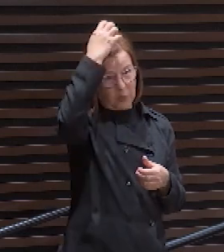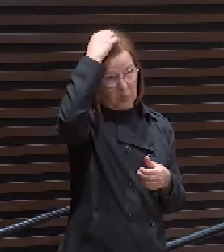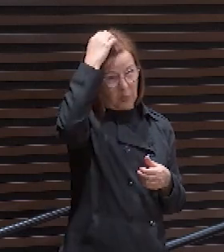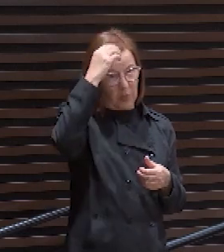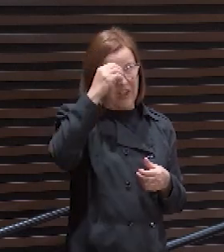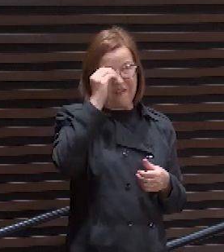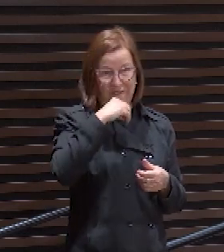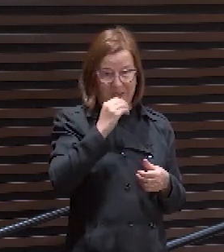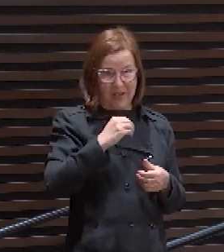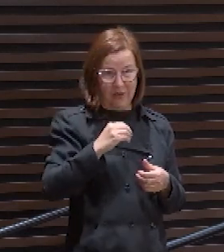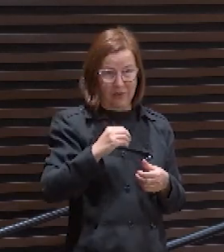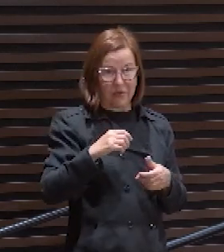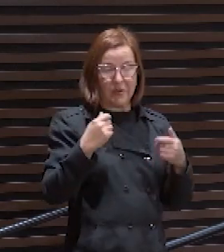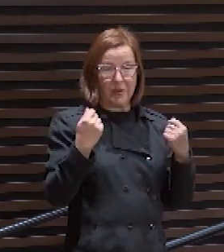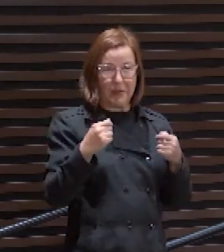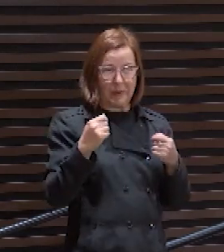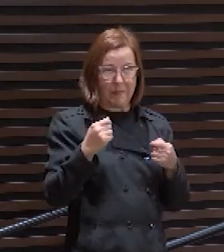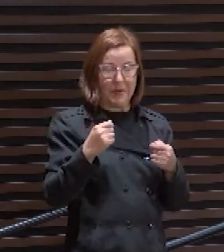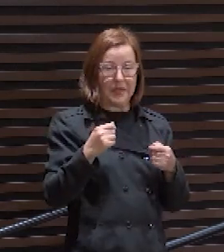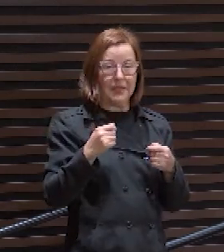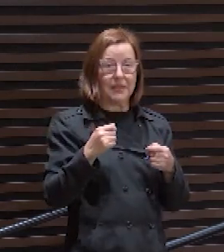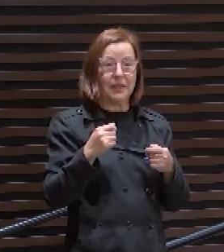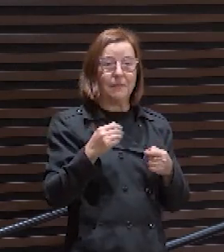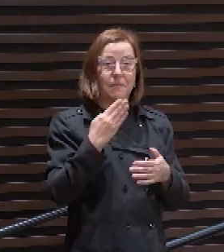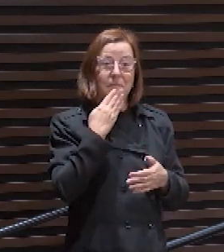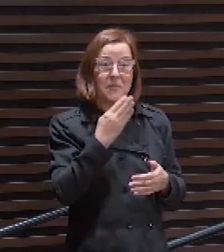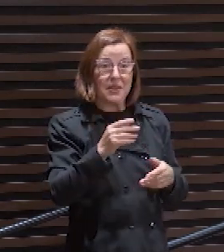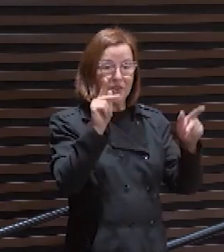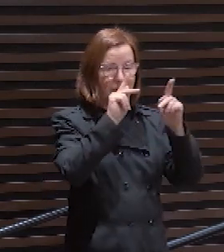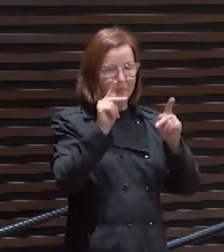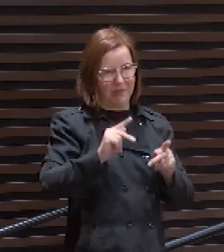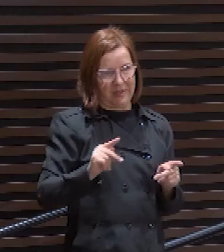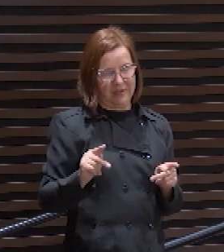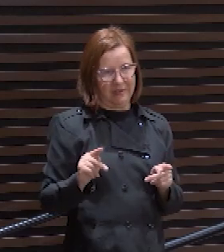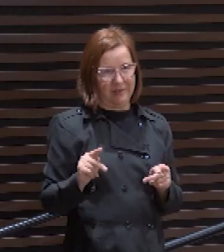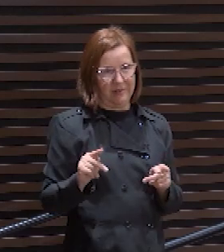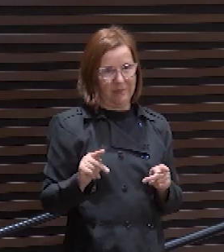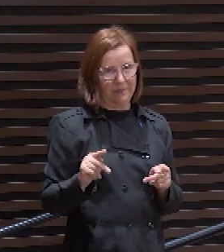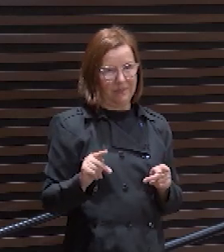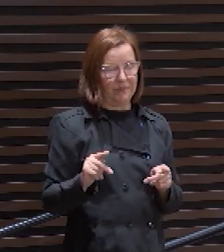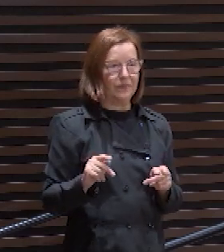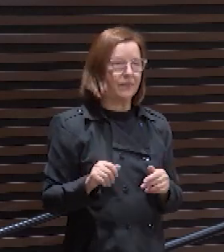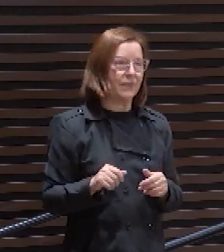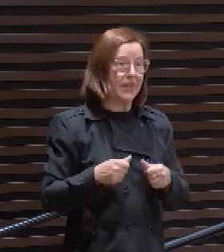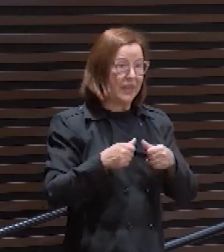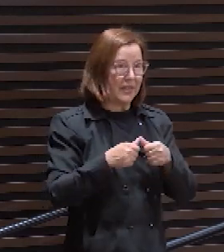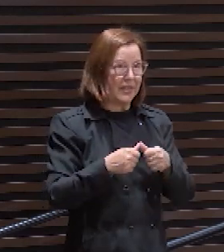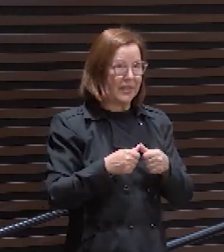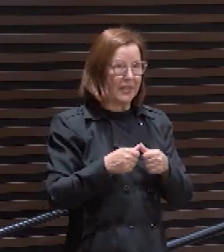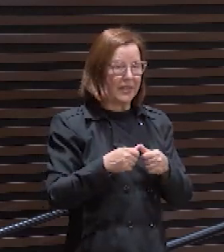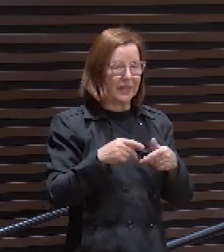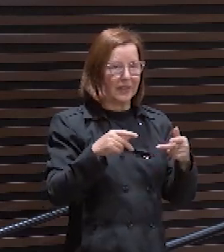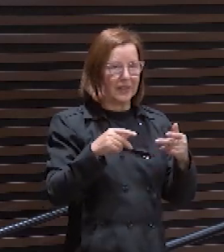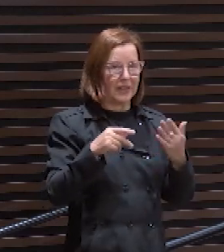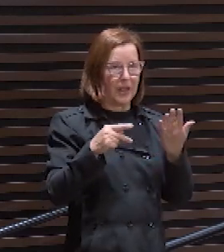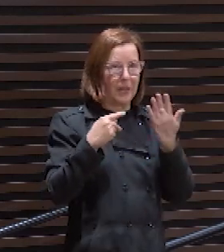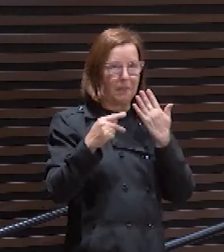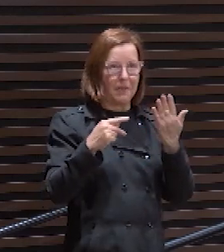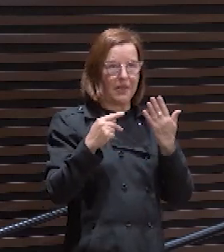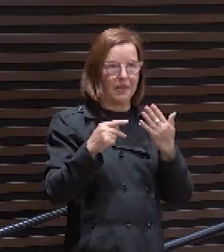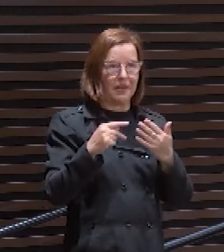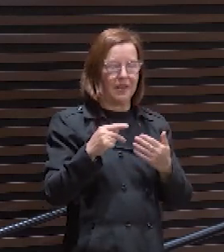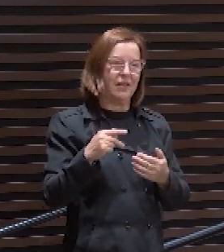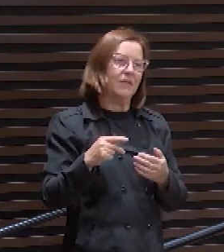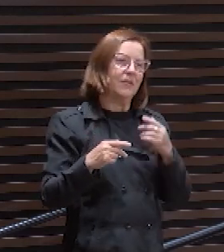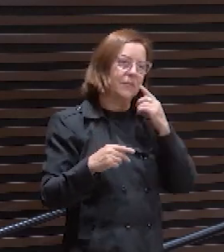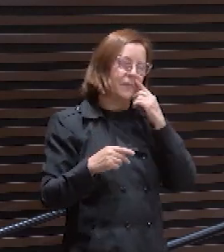paz. E essa parábola é muito engraçada, porque, não que a parábola seja engraçada, é muito engraçado. Eu estava, há uns dias atrás, enquanto eu estudava